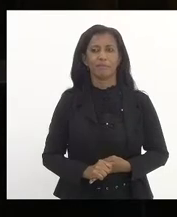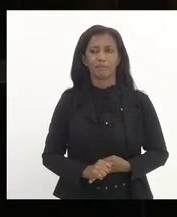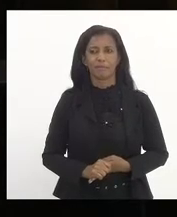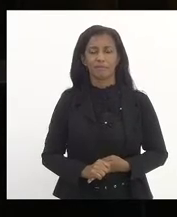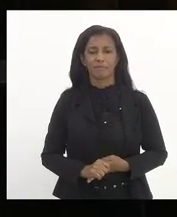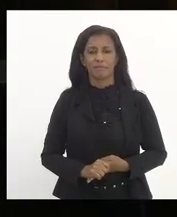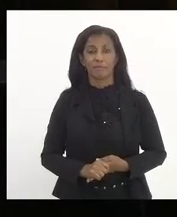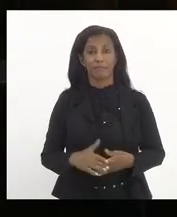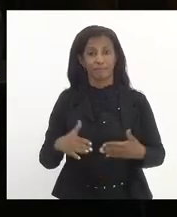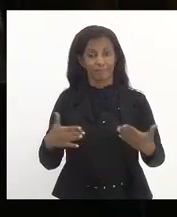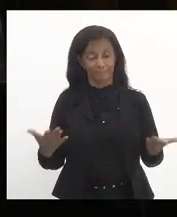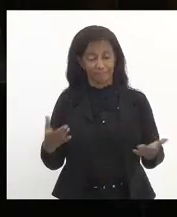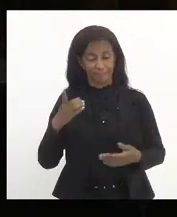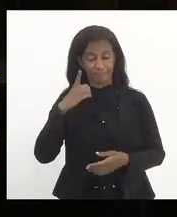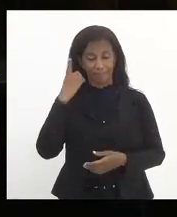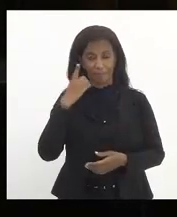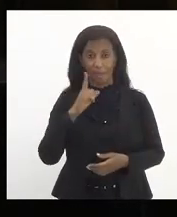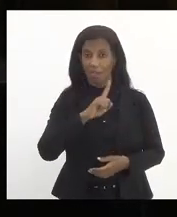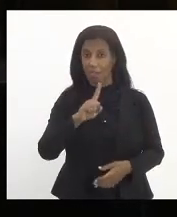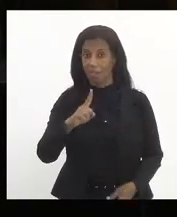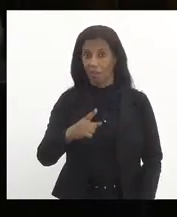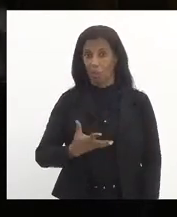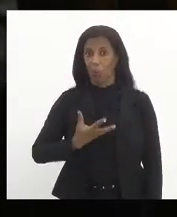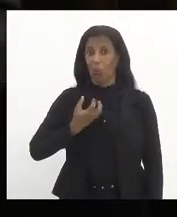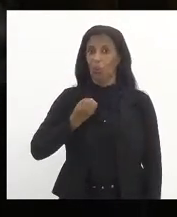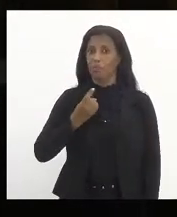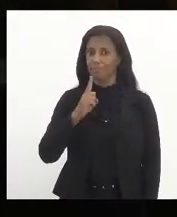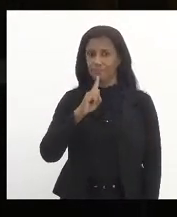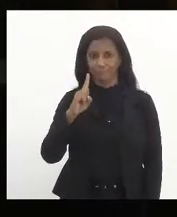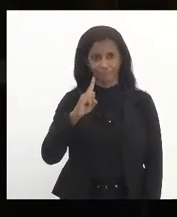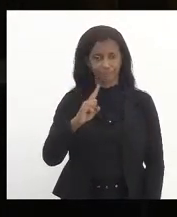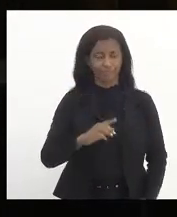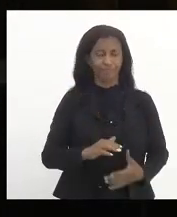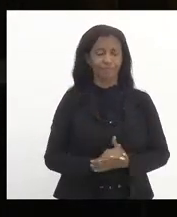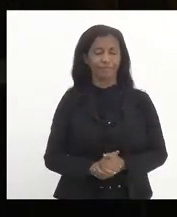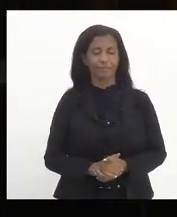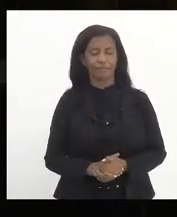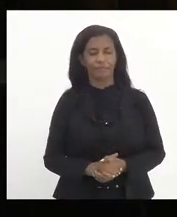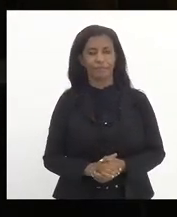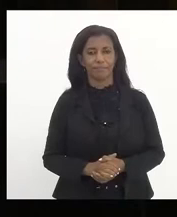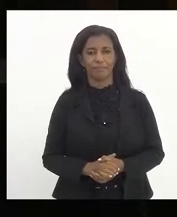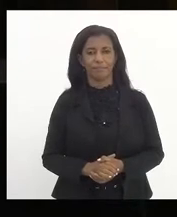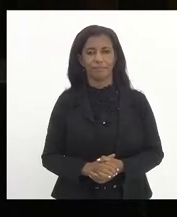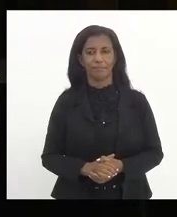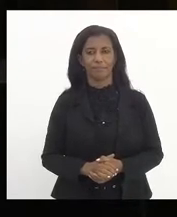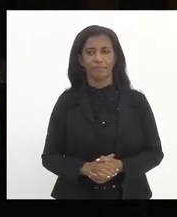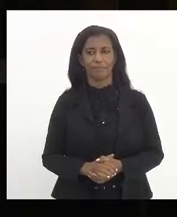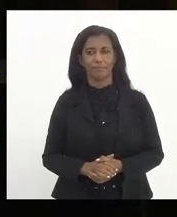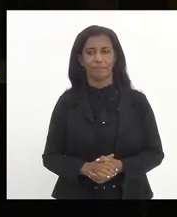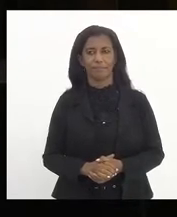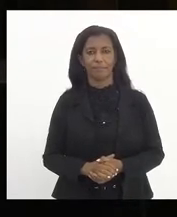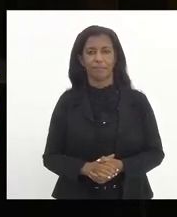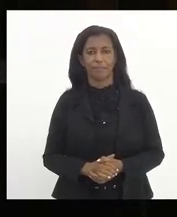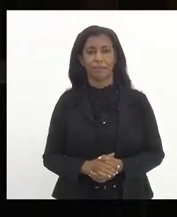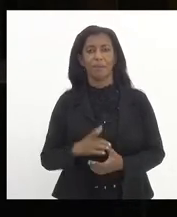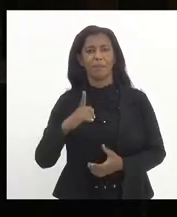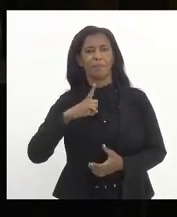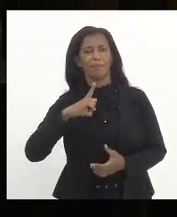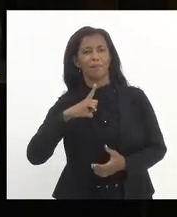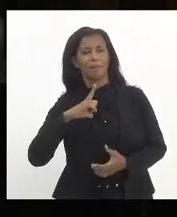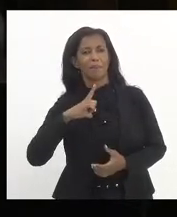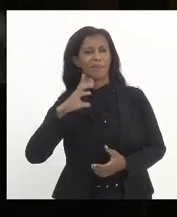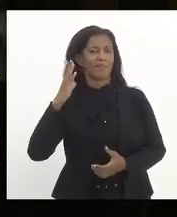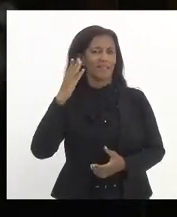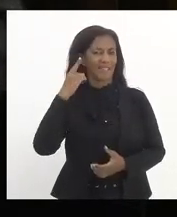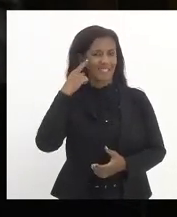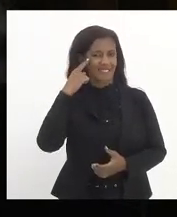E aí, deputada, não se assuste. Afretadas, para quem tem ordem de grandeza, que a